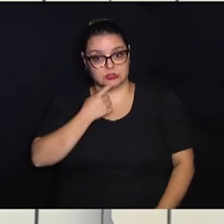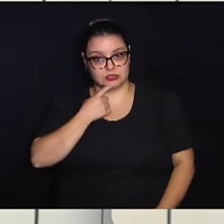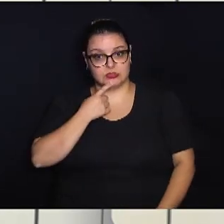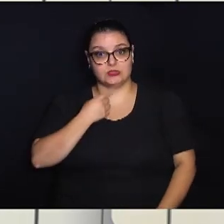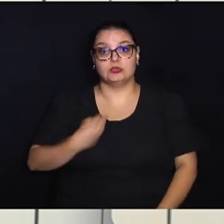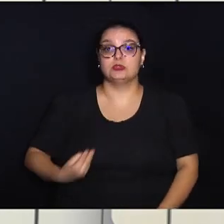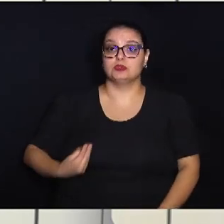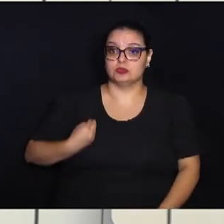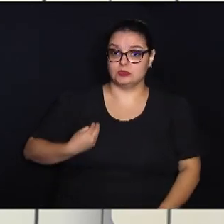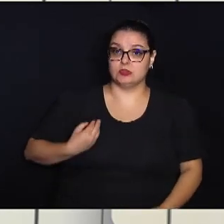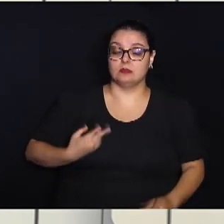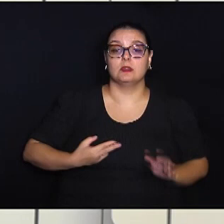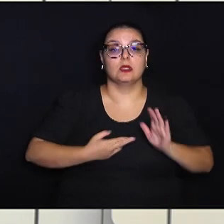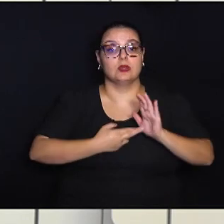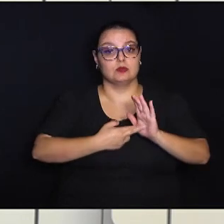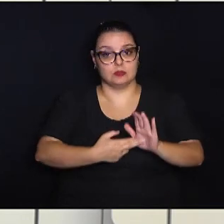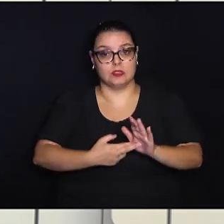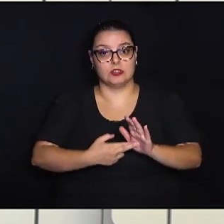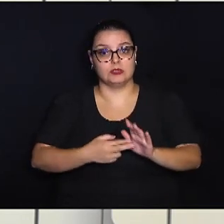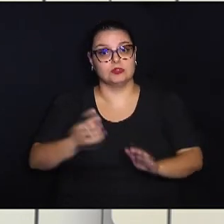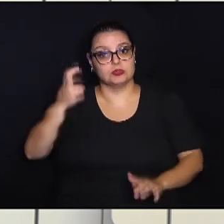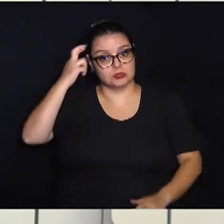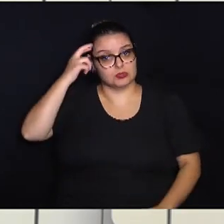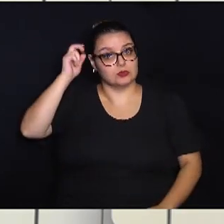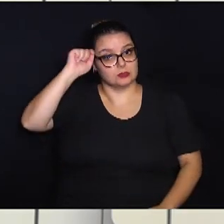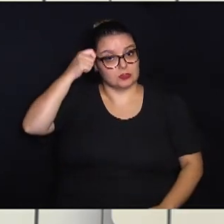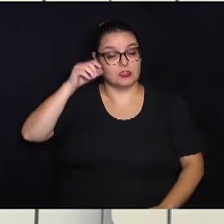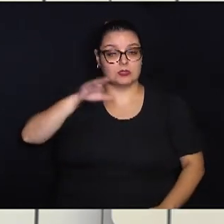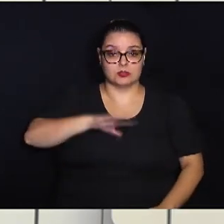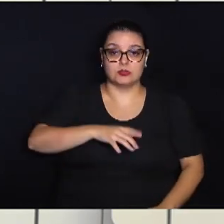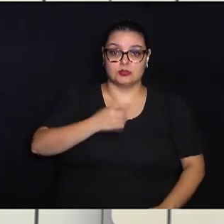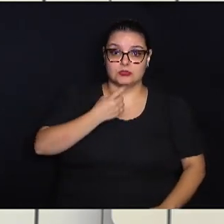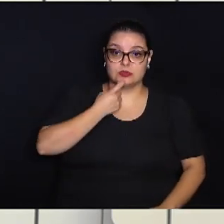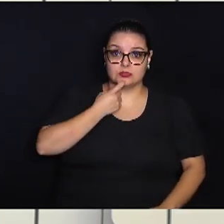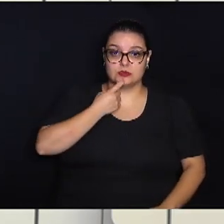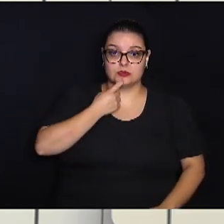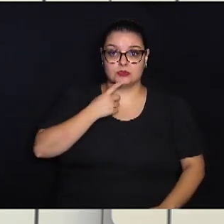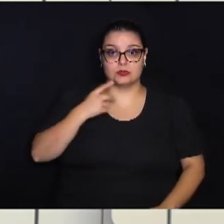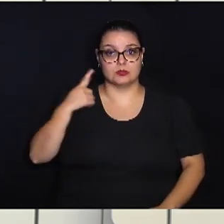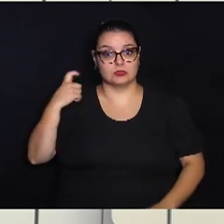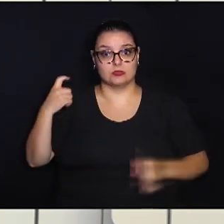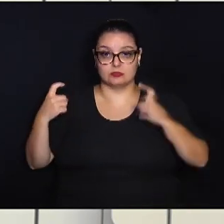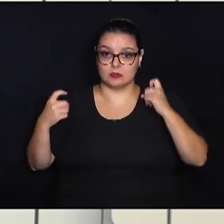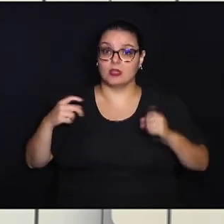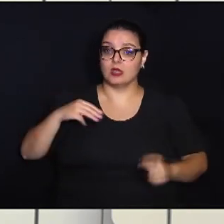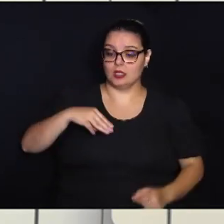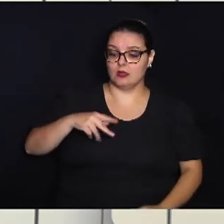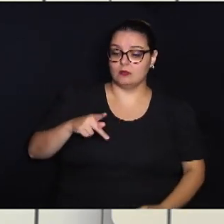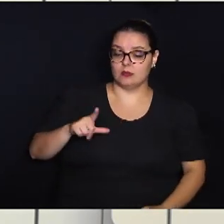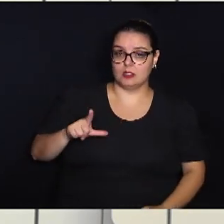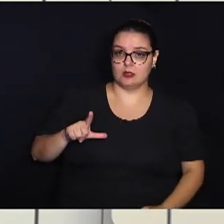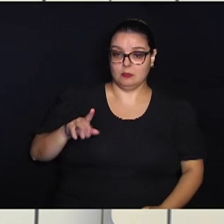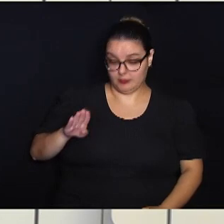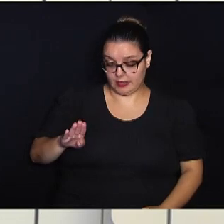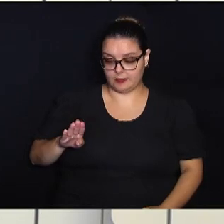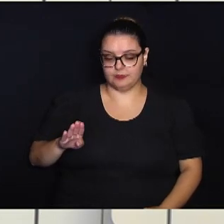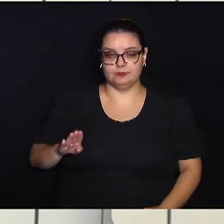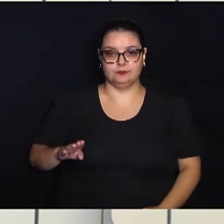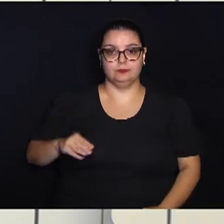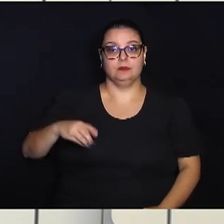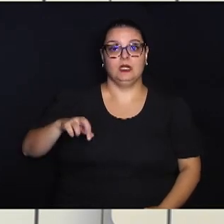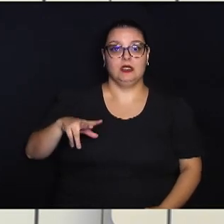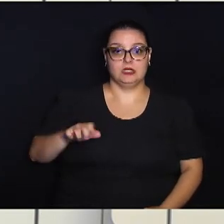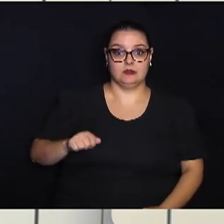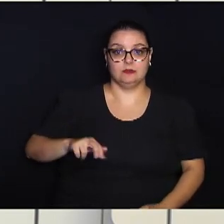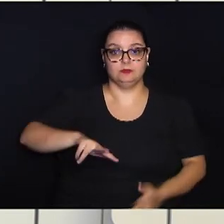presença de representantes da cultura negra de Campinas e ao som de MPB com a Marília Correia e é de hip